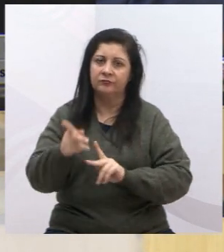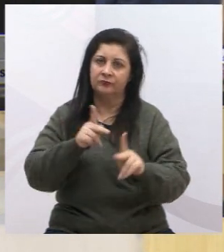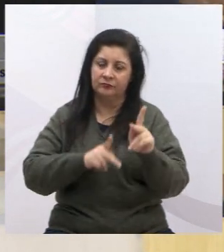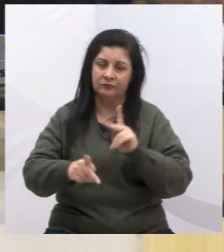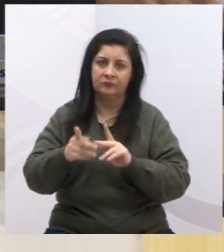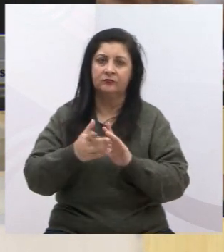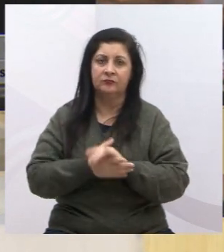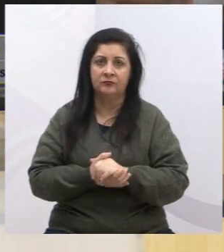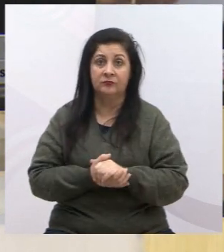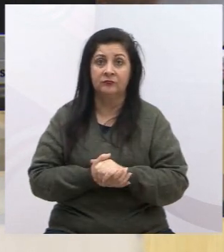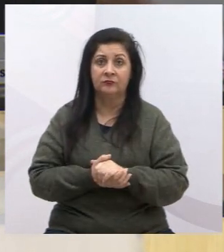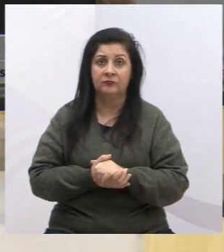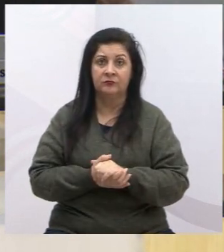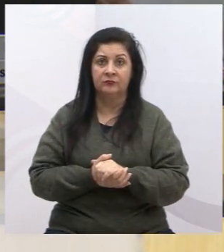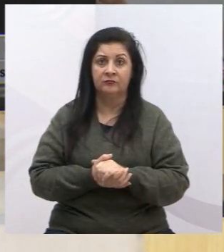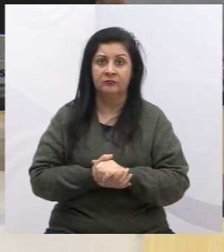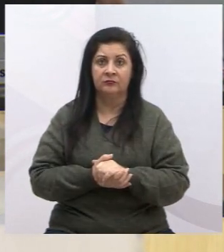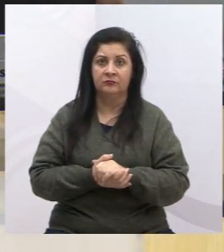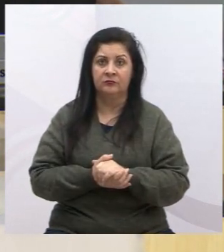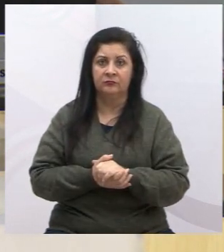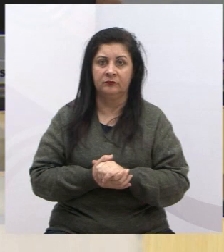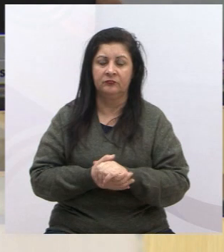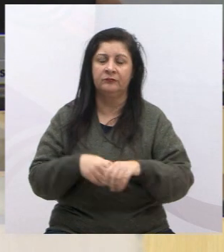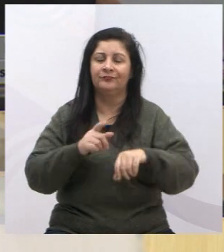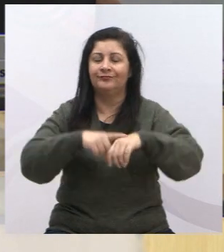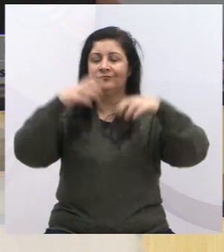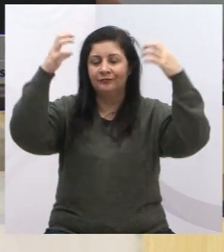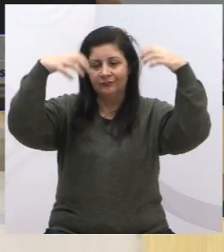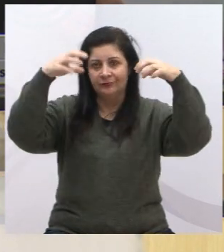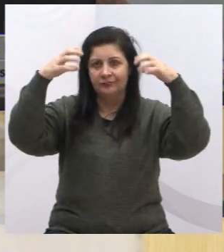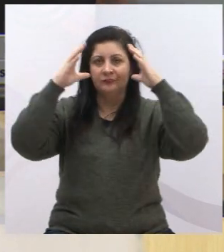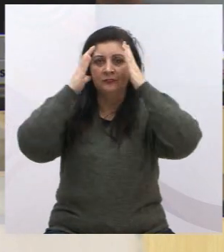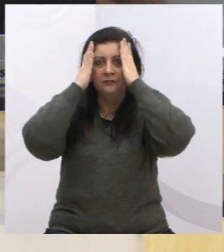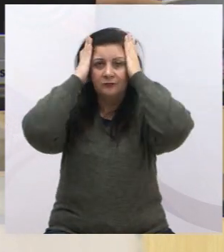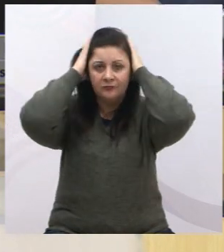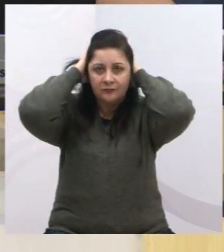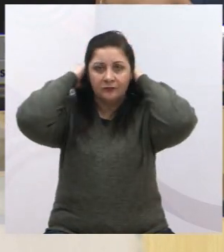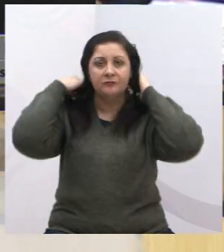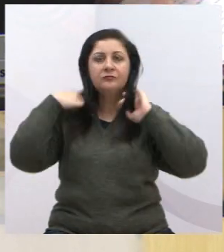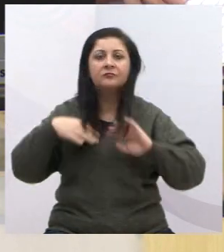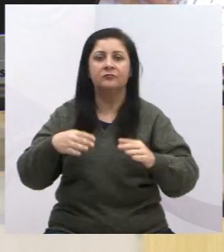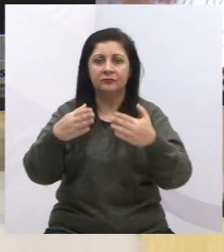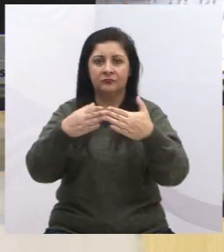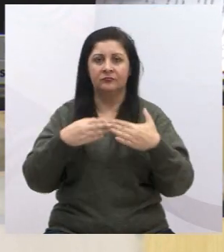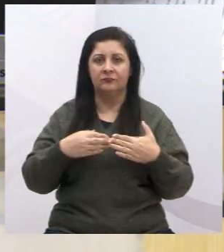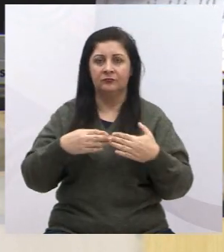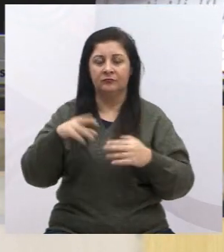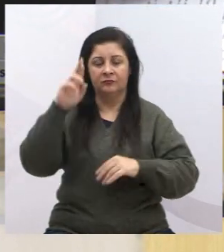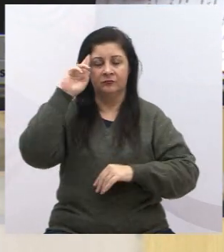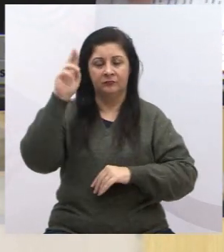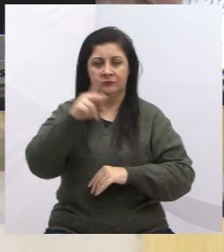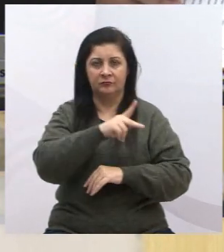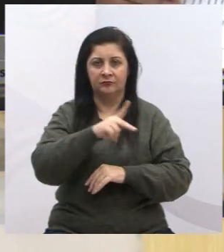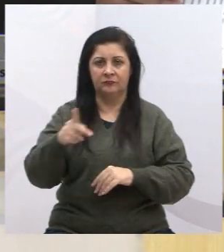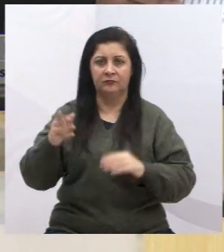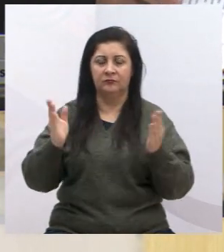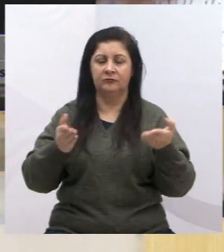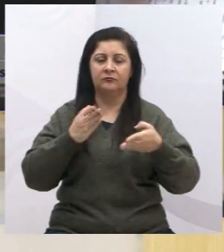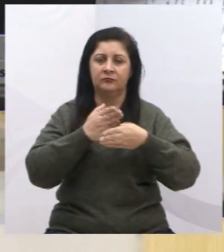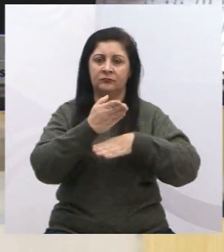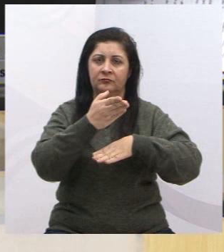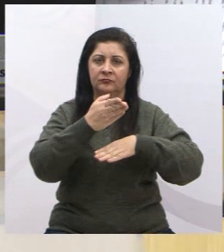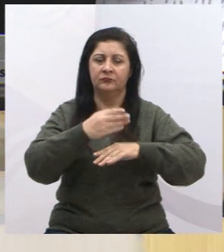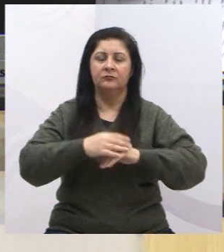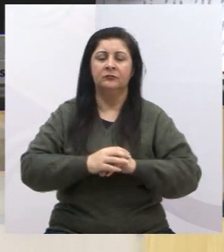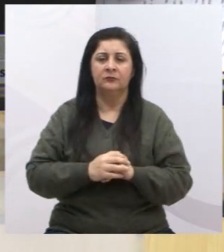moradores nos períodos de chuva. Requeira, excelentíssimo senhor presidente dessa casa, ouvido e aprovado pelo